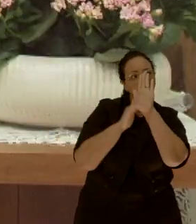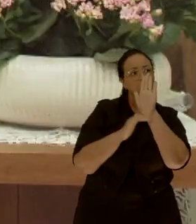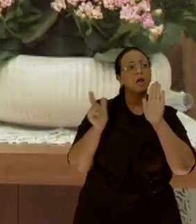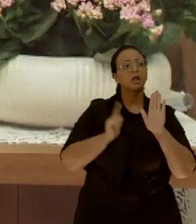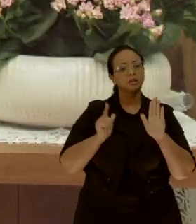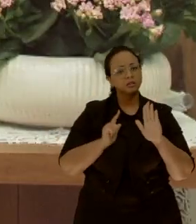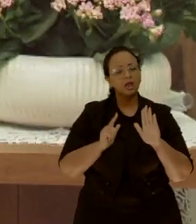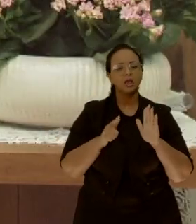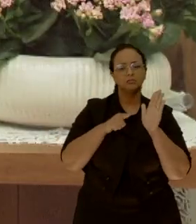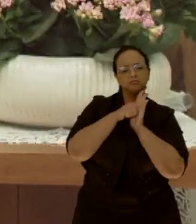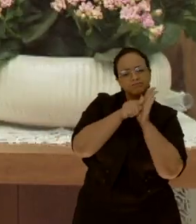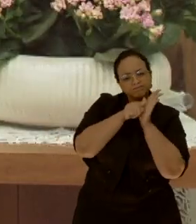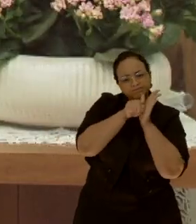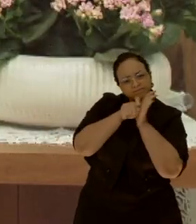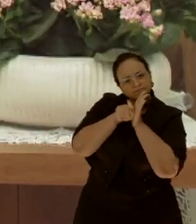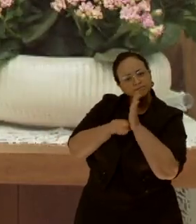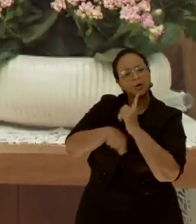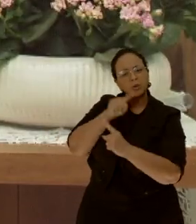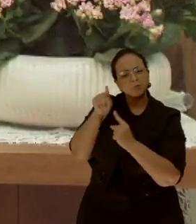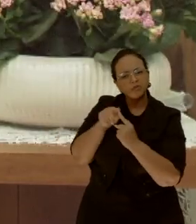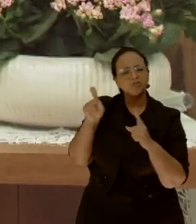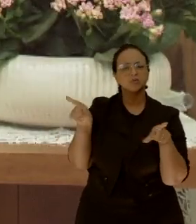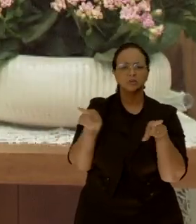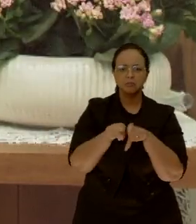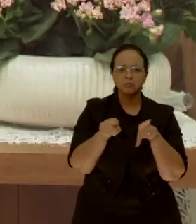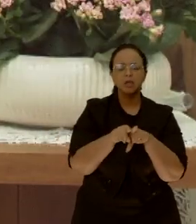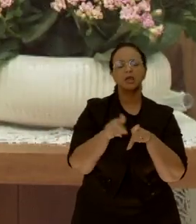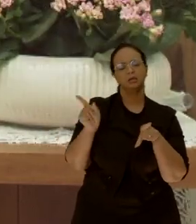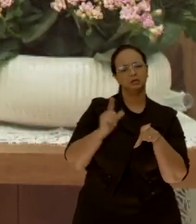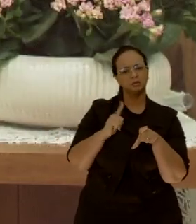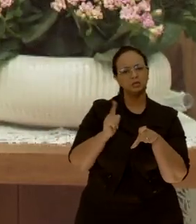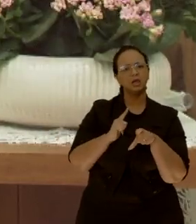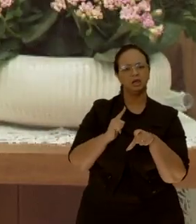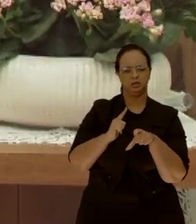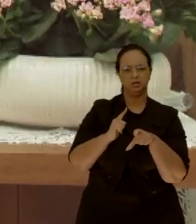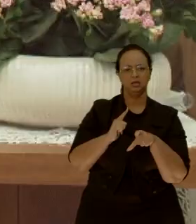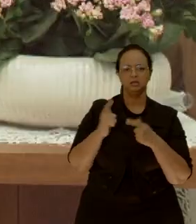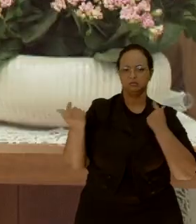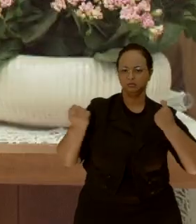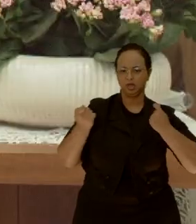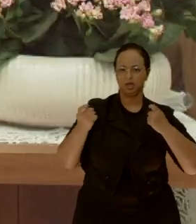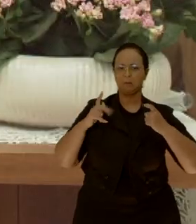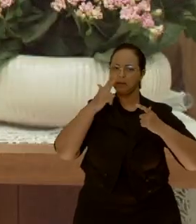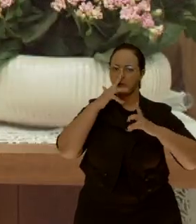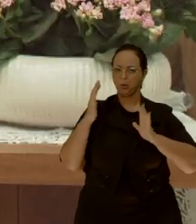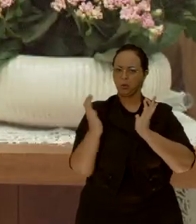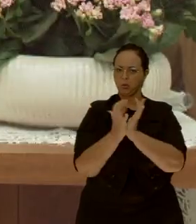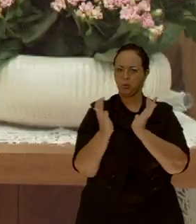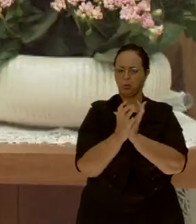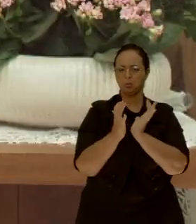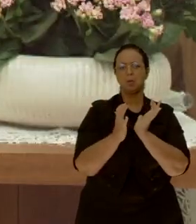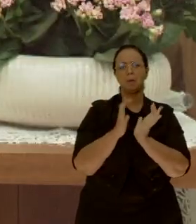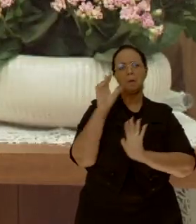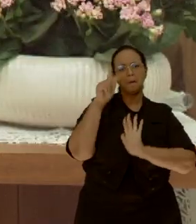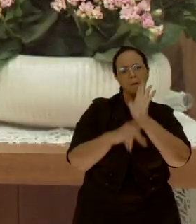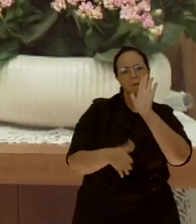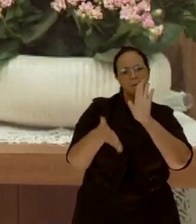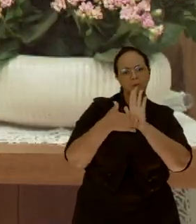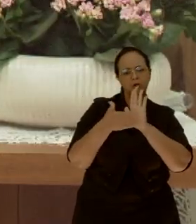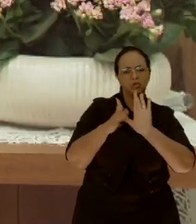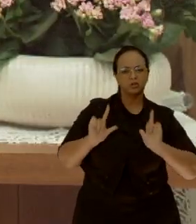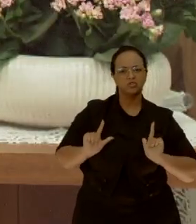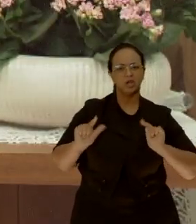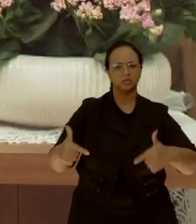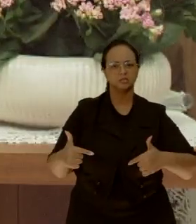tem diagnósticos, tem objetivos, a governança corporativa, plano de ação de todos os setores.